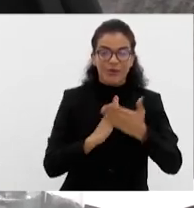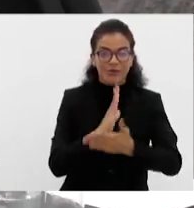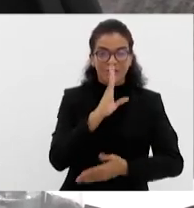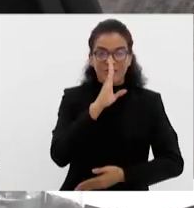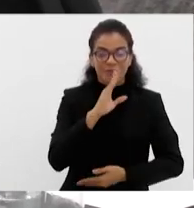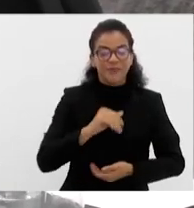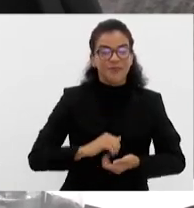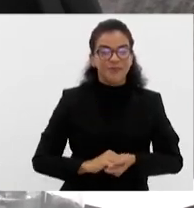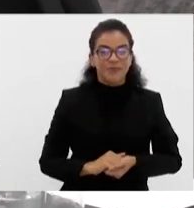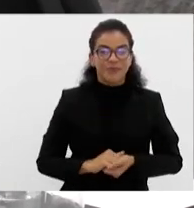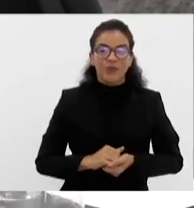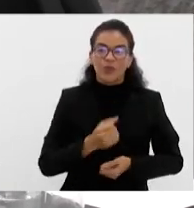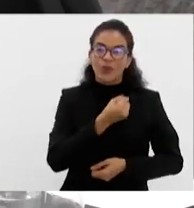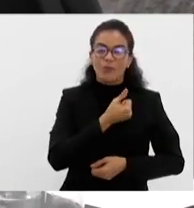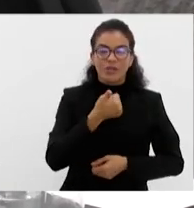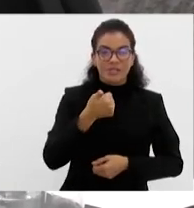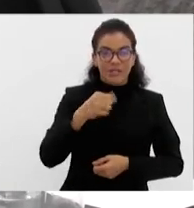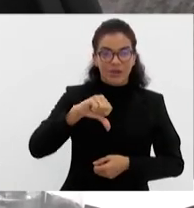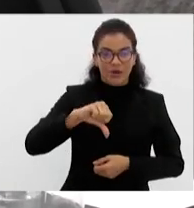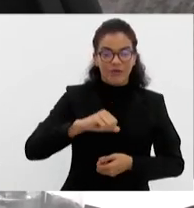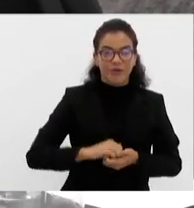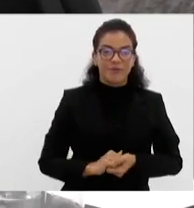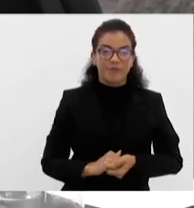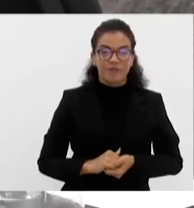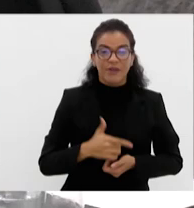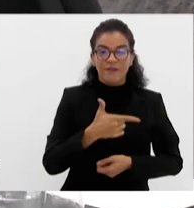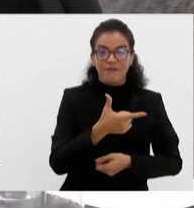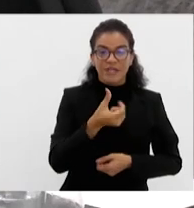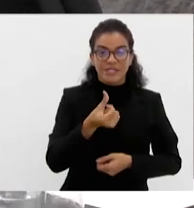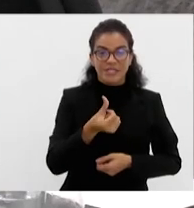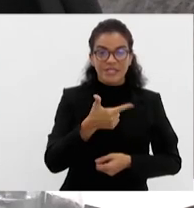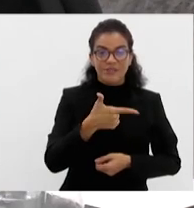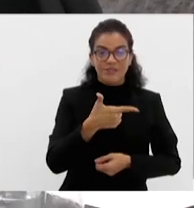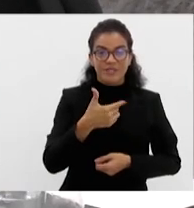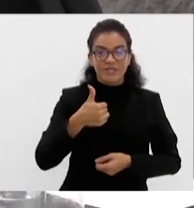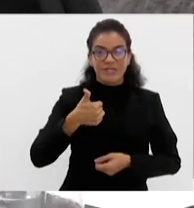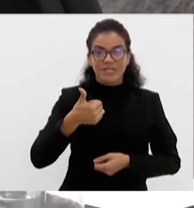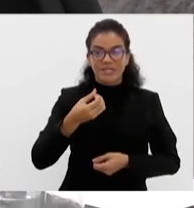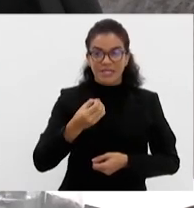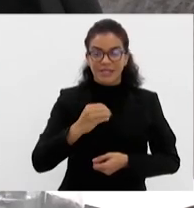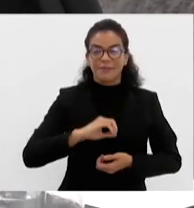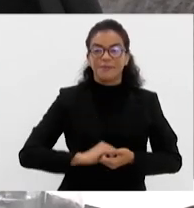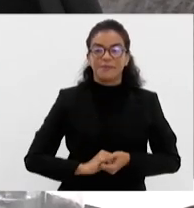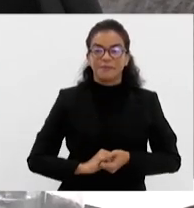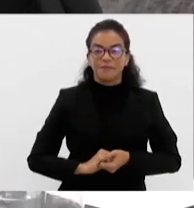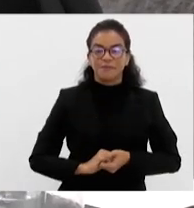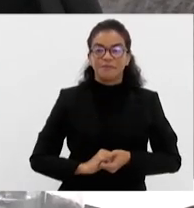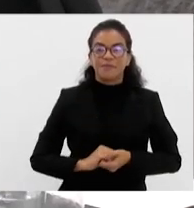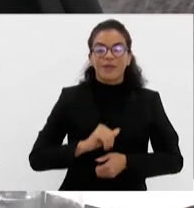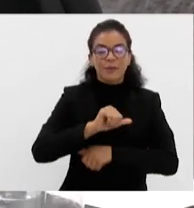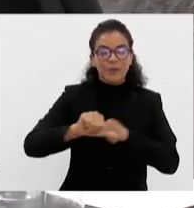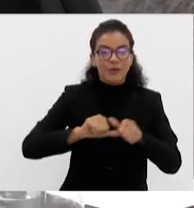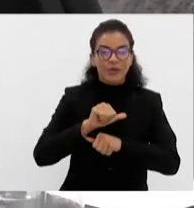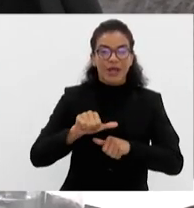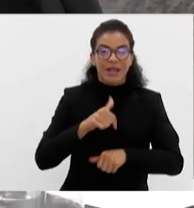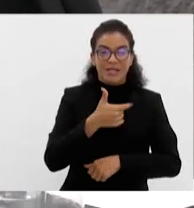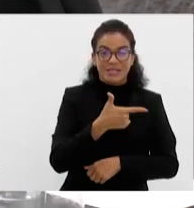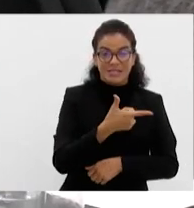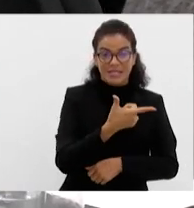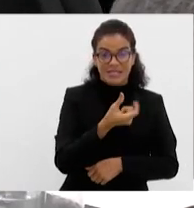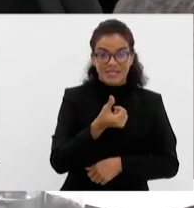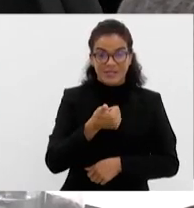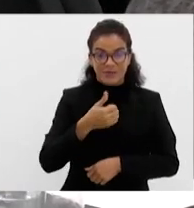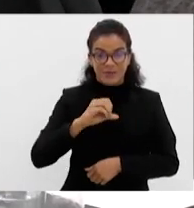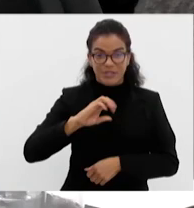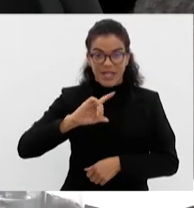estão, aprovado, 19 da pauta. PL 2660 de 23, de autoria do deputado Anderson Moraes, que altera a Lei 5.645, de